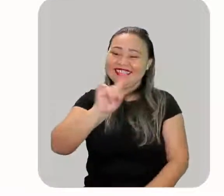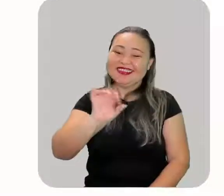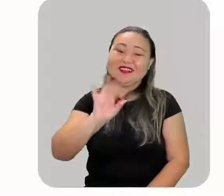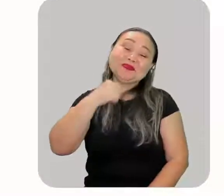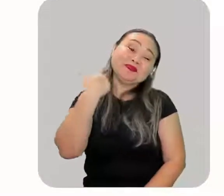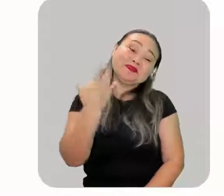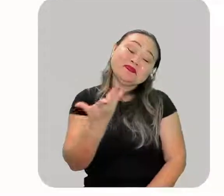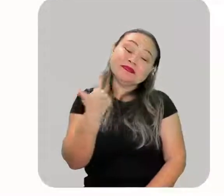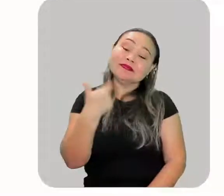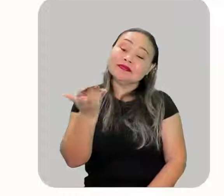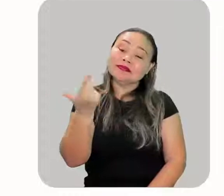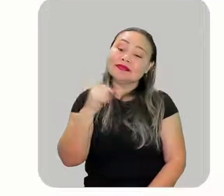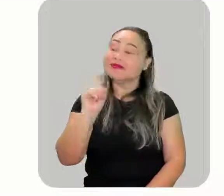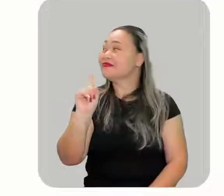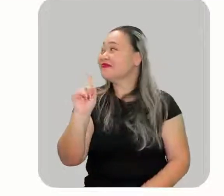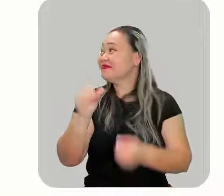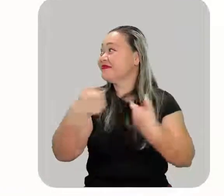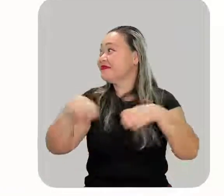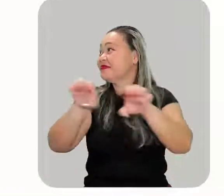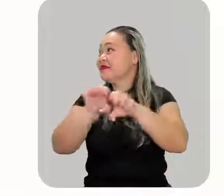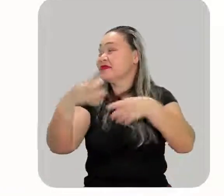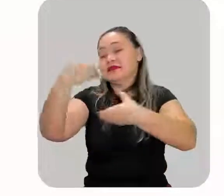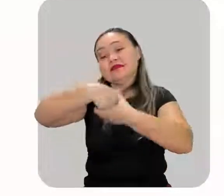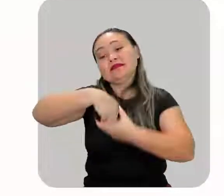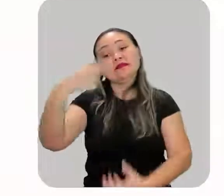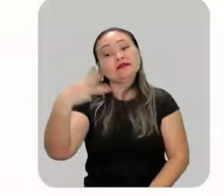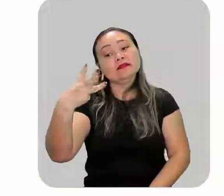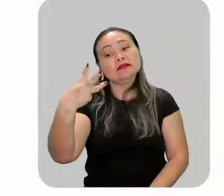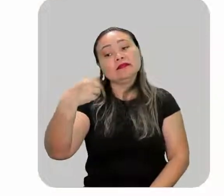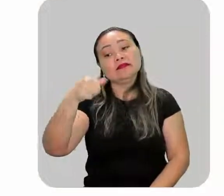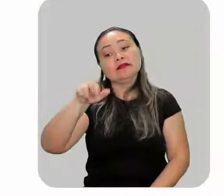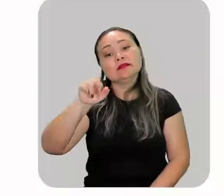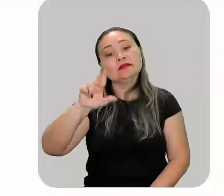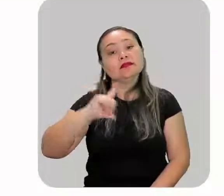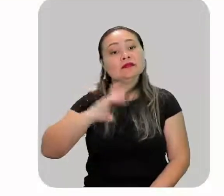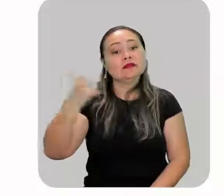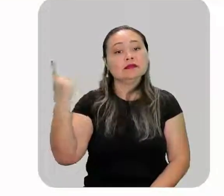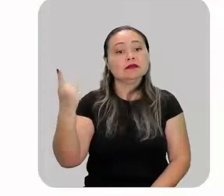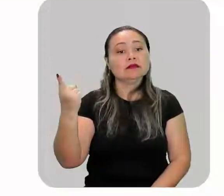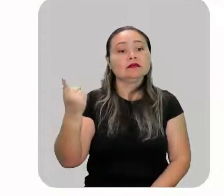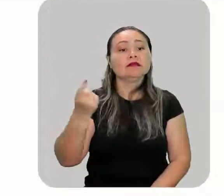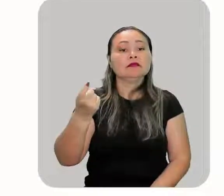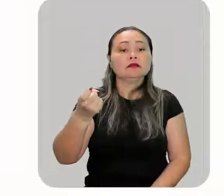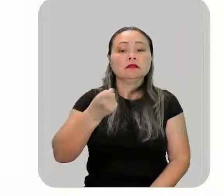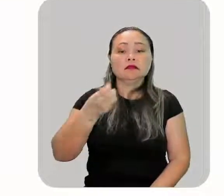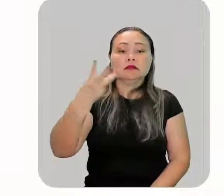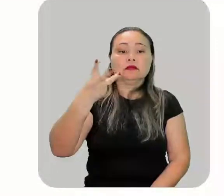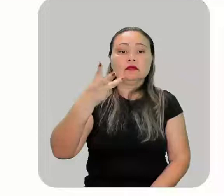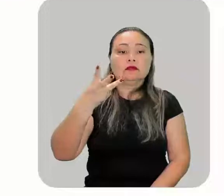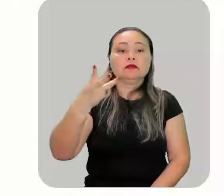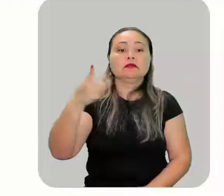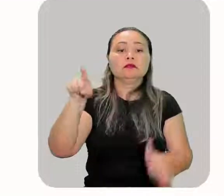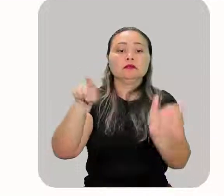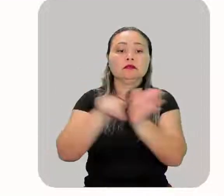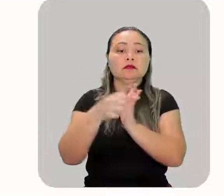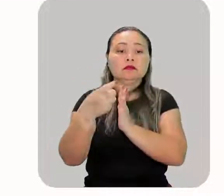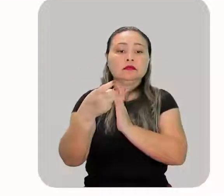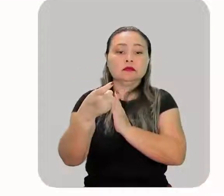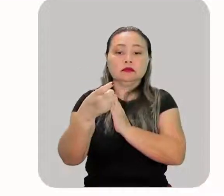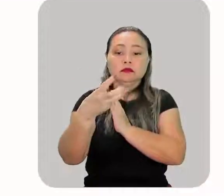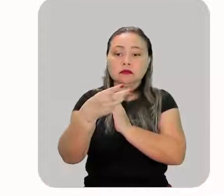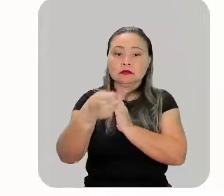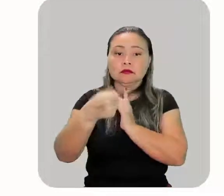E aí, agora a gente ficou com uma equação do tipo? Terceiro grau. Terceiro grau aqui, ó. X ao cubo menos 3x